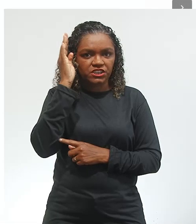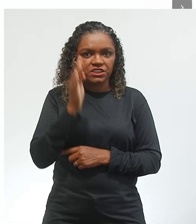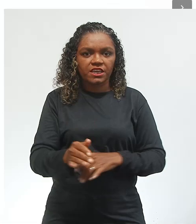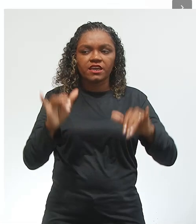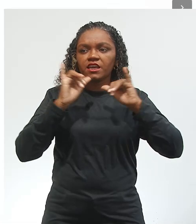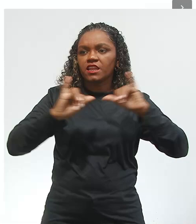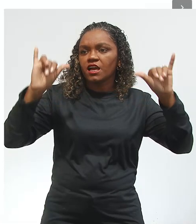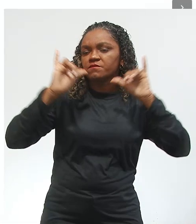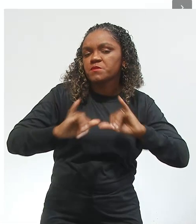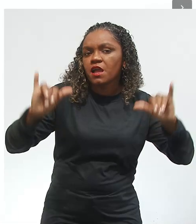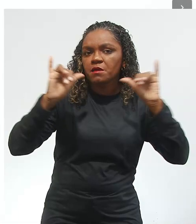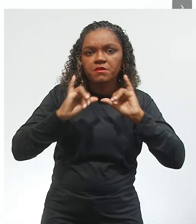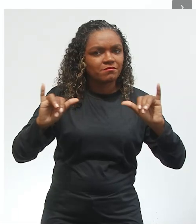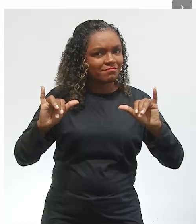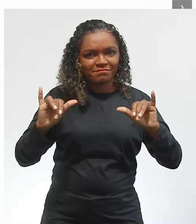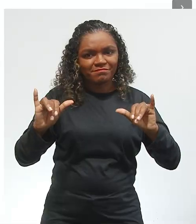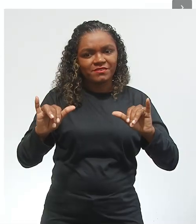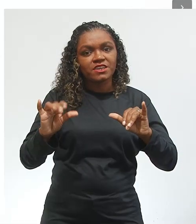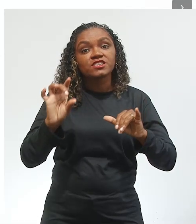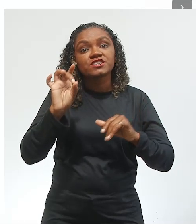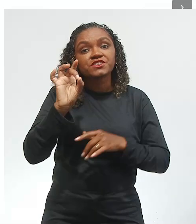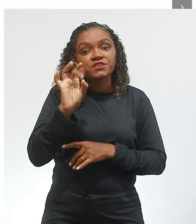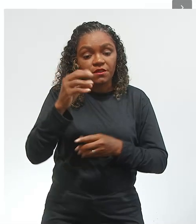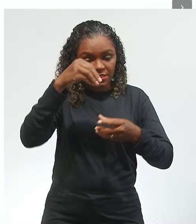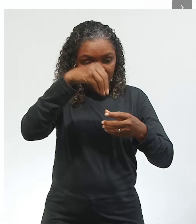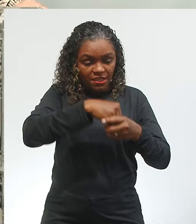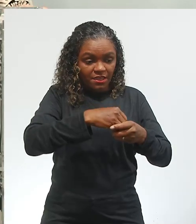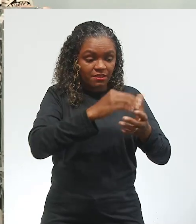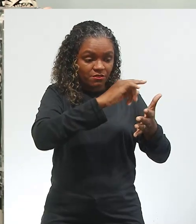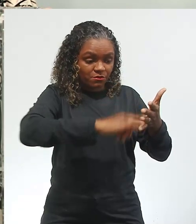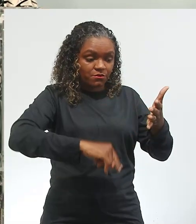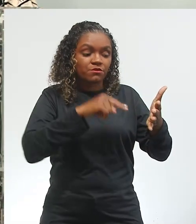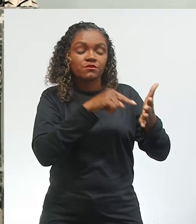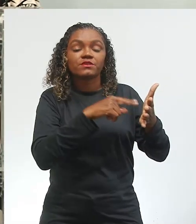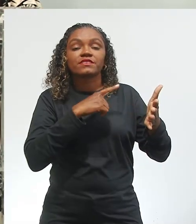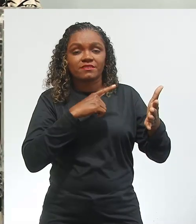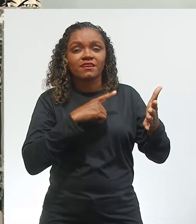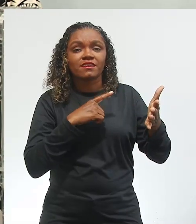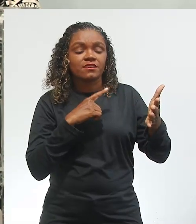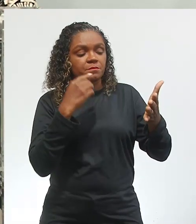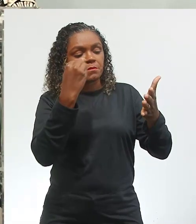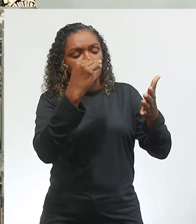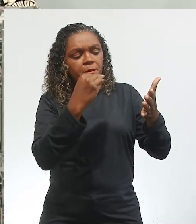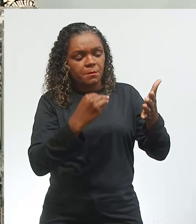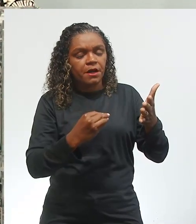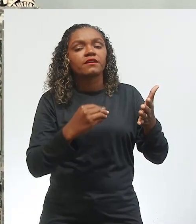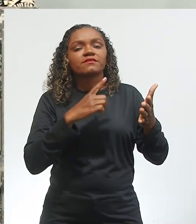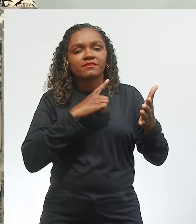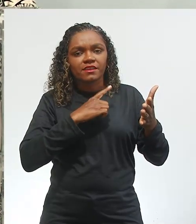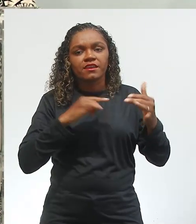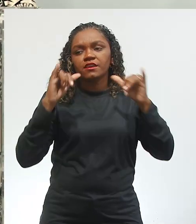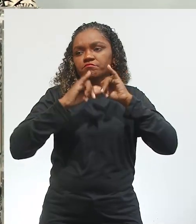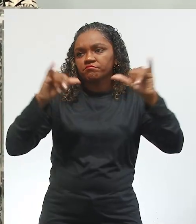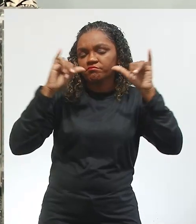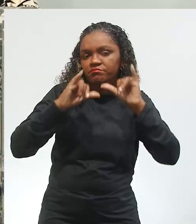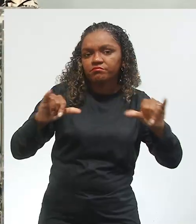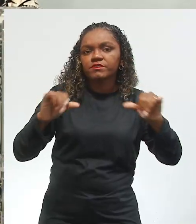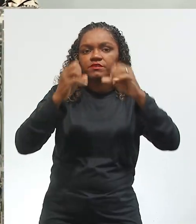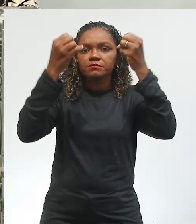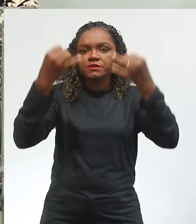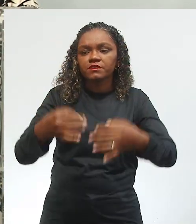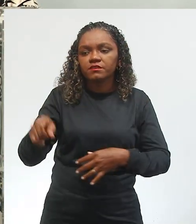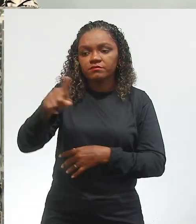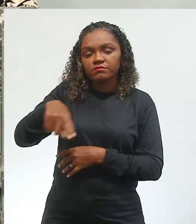a publicidade ela é uma parte apenas do marketing, né? Ela é uma pequena parte onde você vai fazer